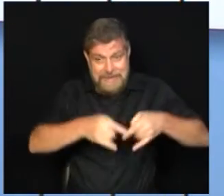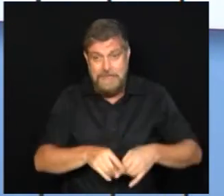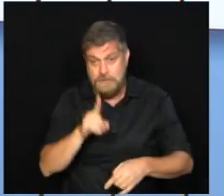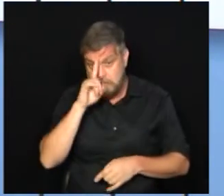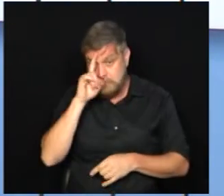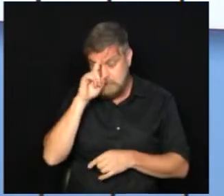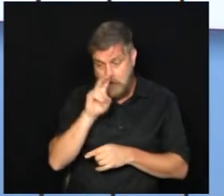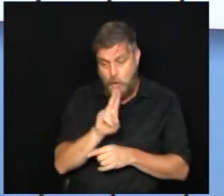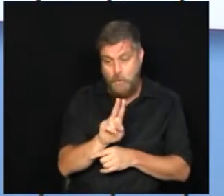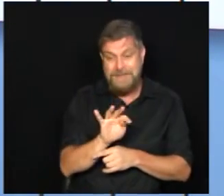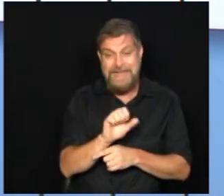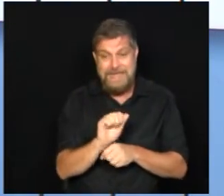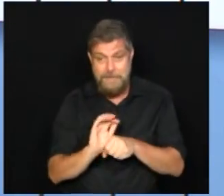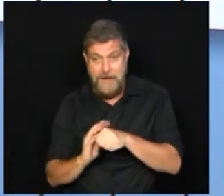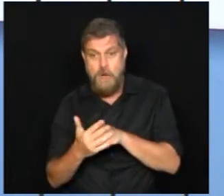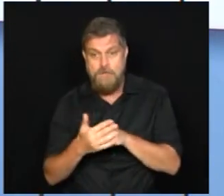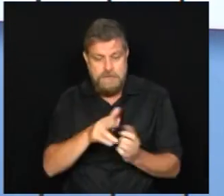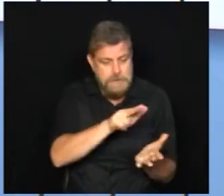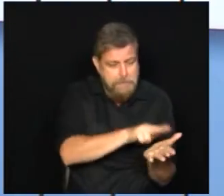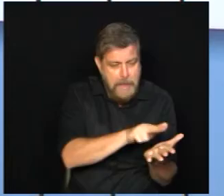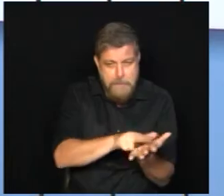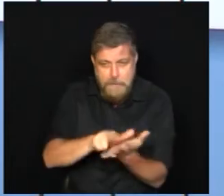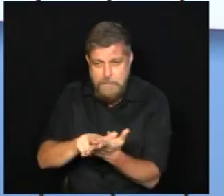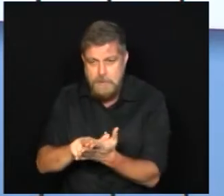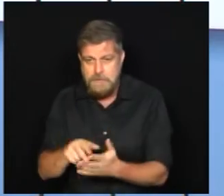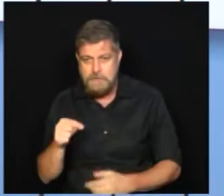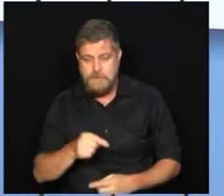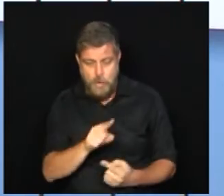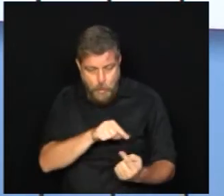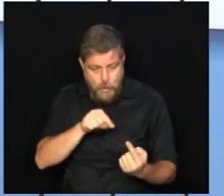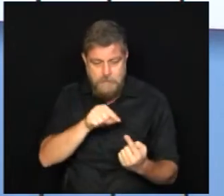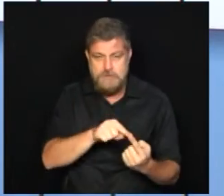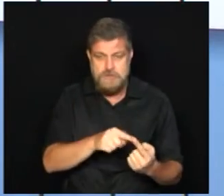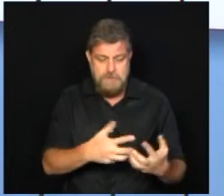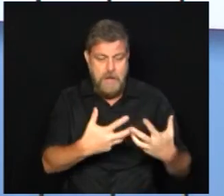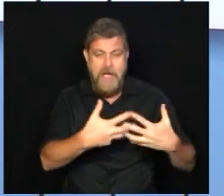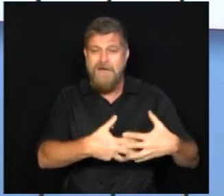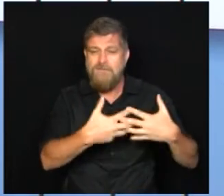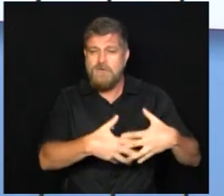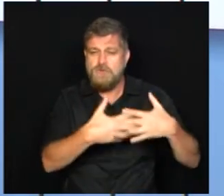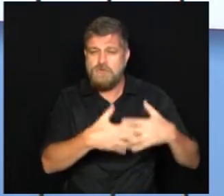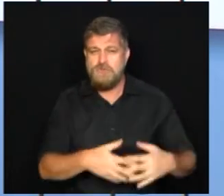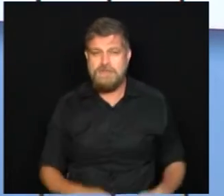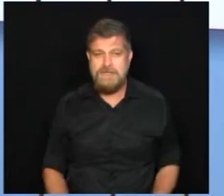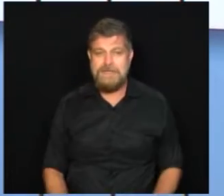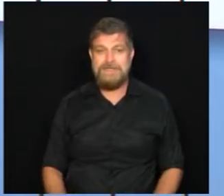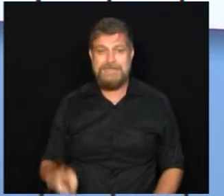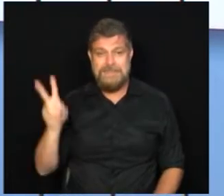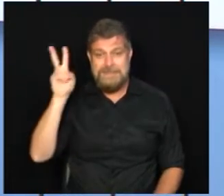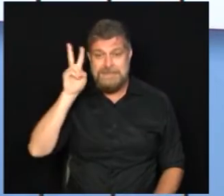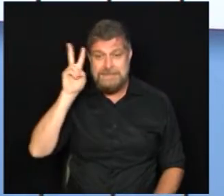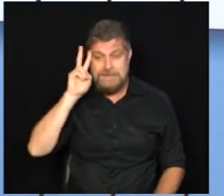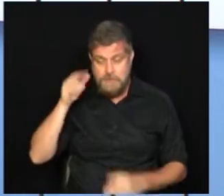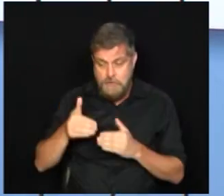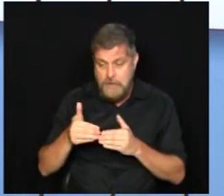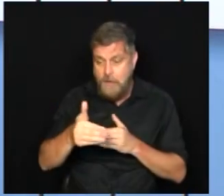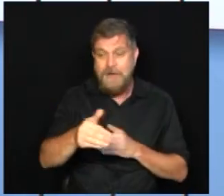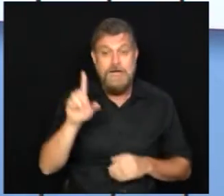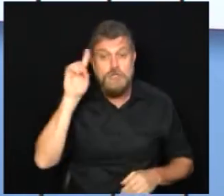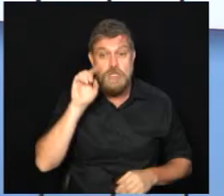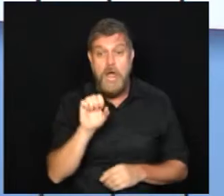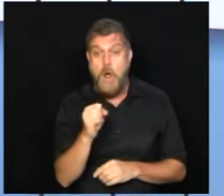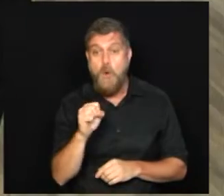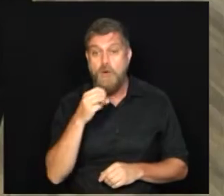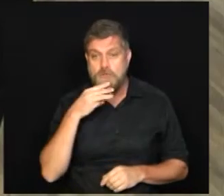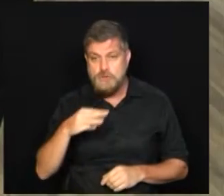UTI da cor 2019 a ideia que eles sejam ativados a partir da próxima segunda-feira dia oito de